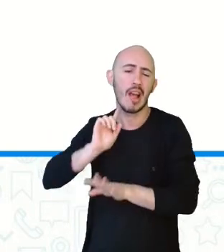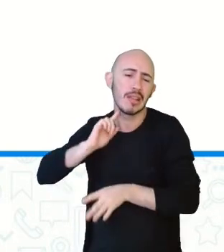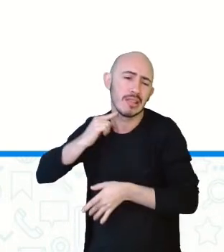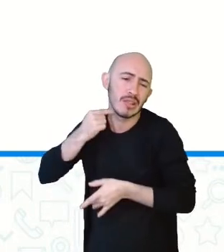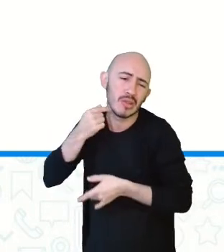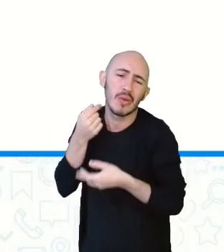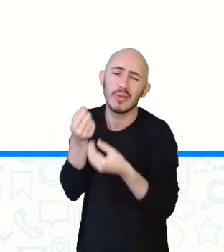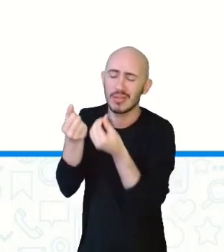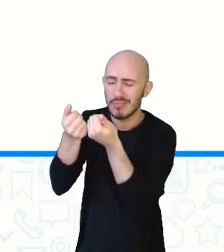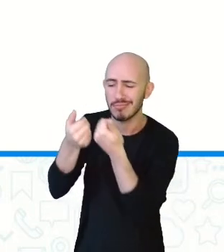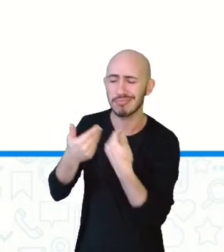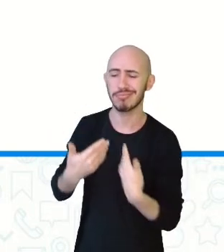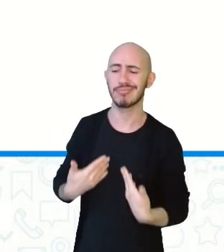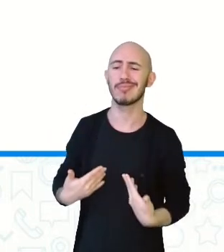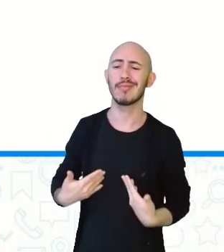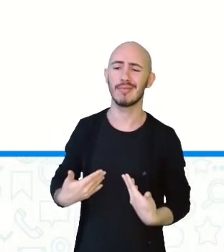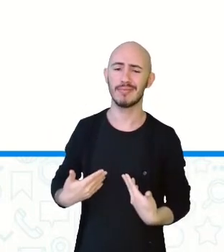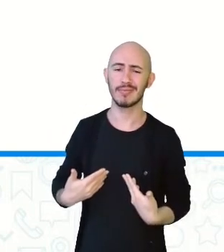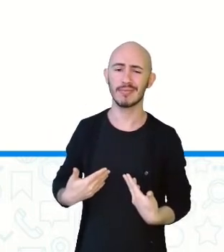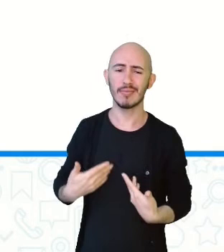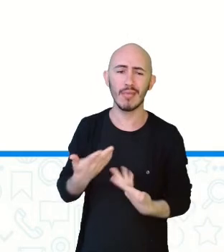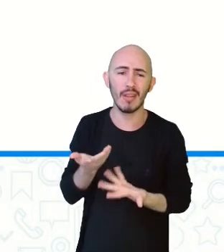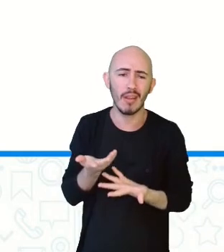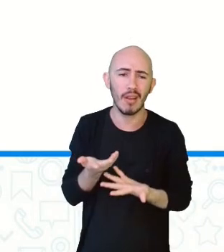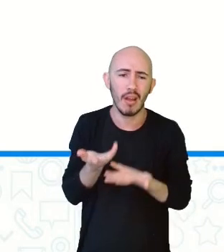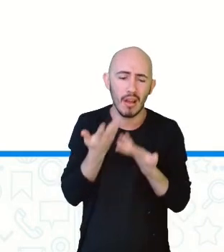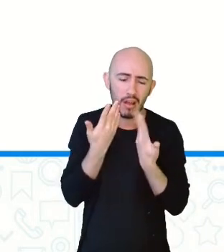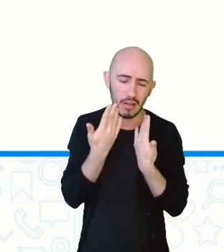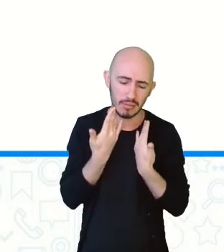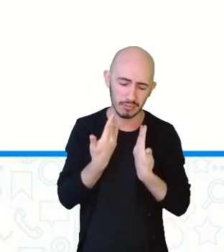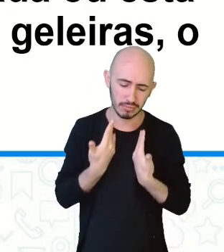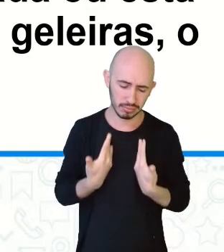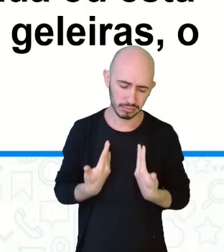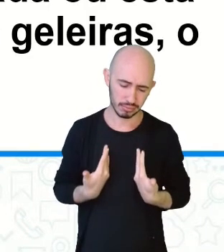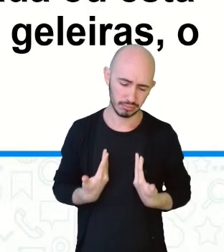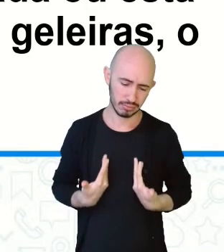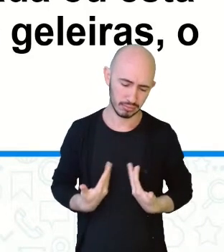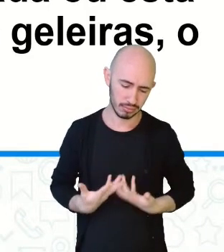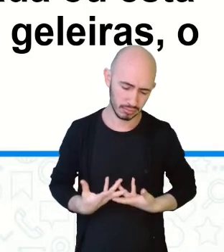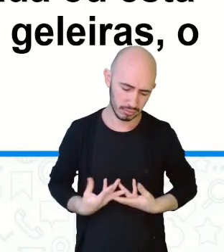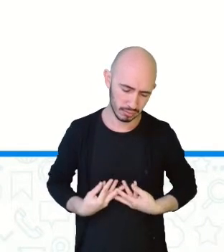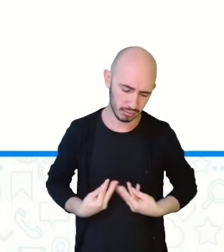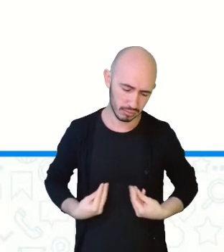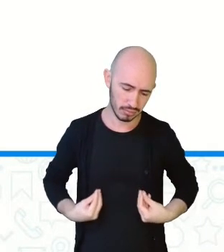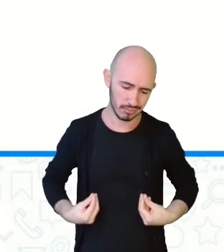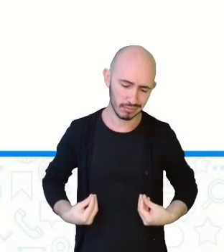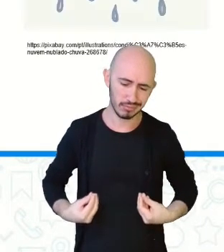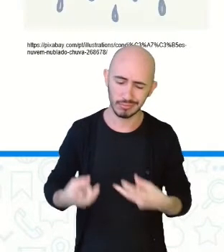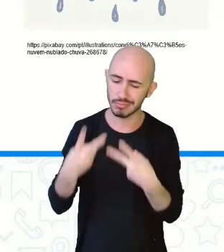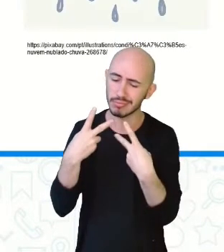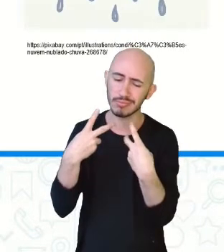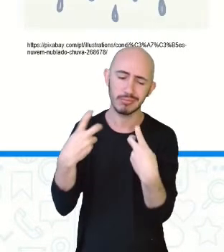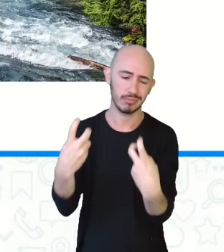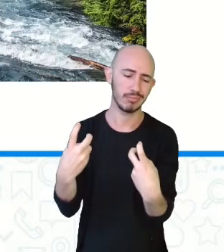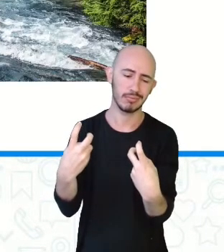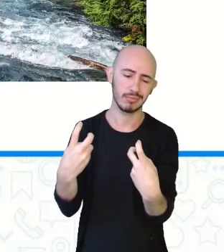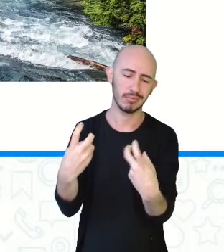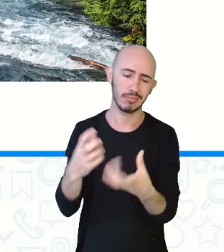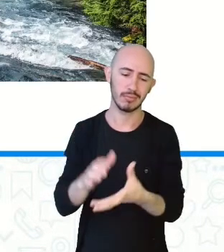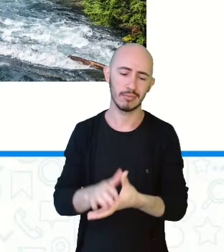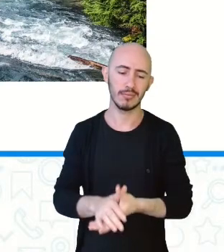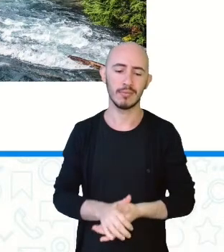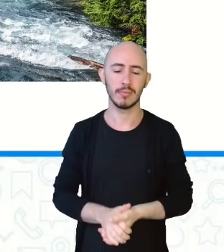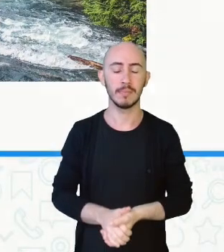me maltrata. Estou morrendo e você nem percebe. Gente, que